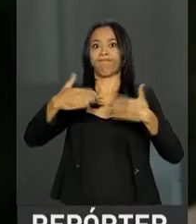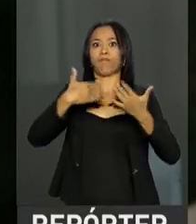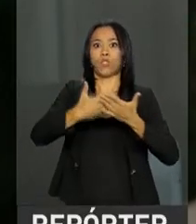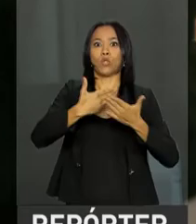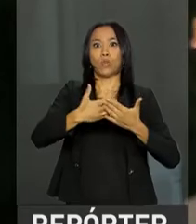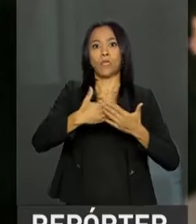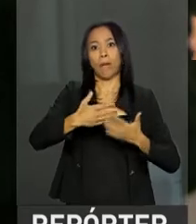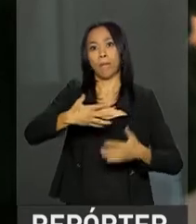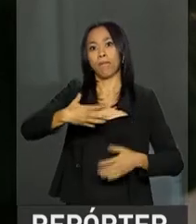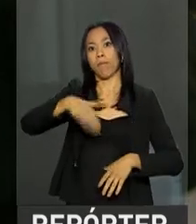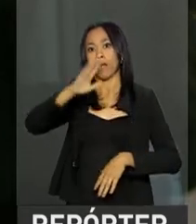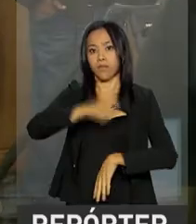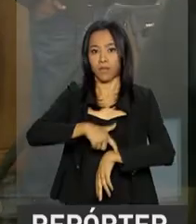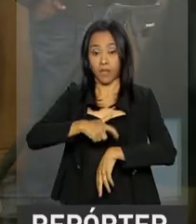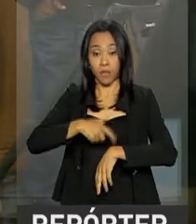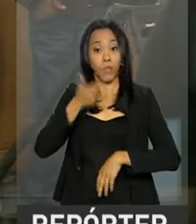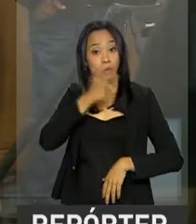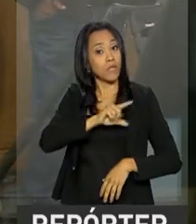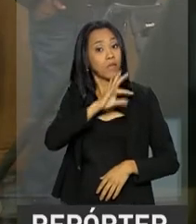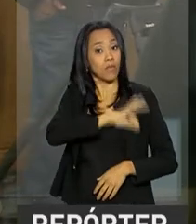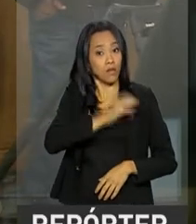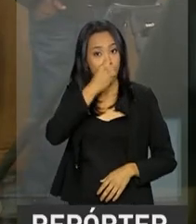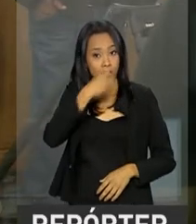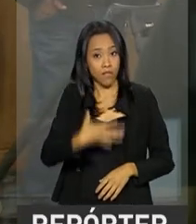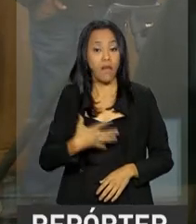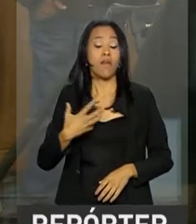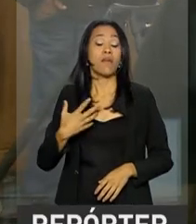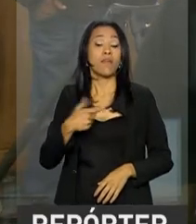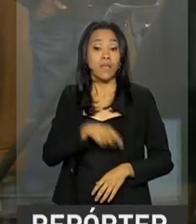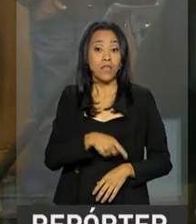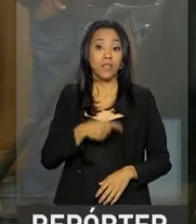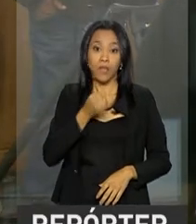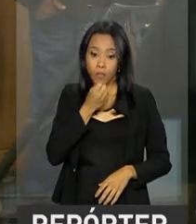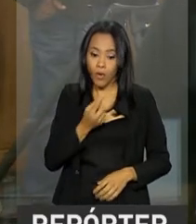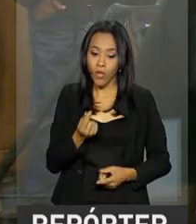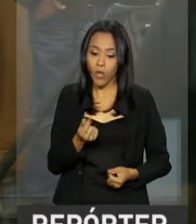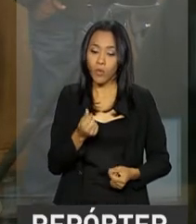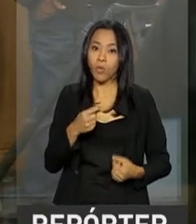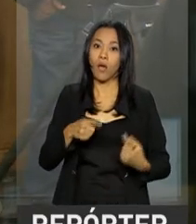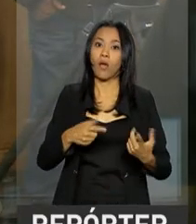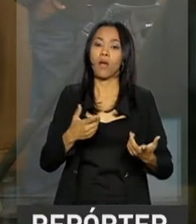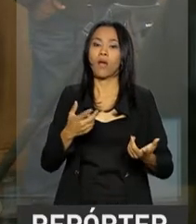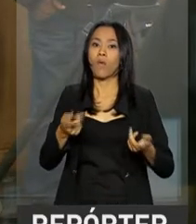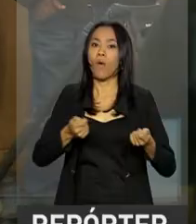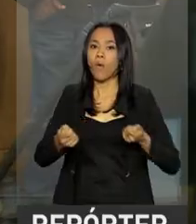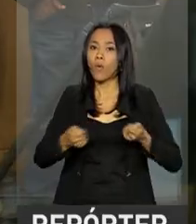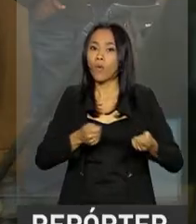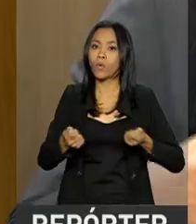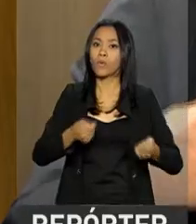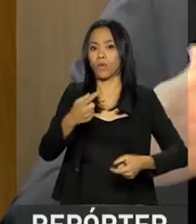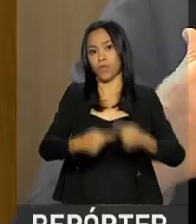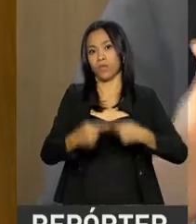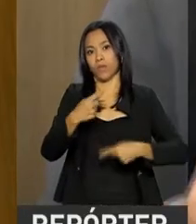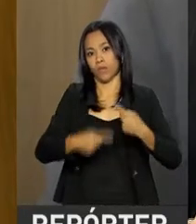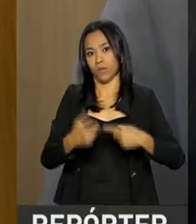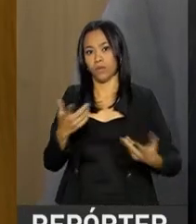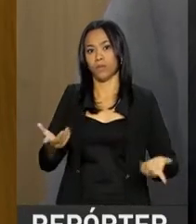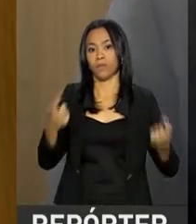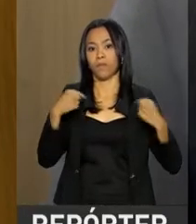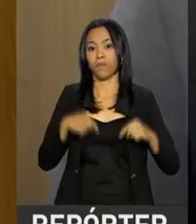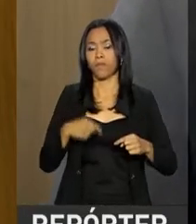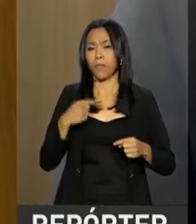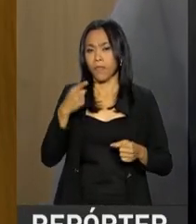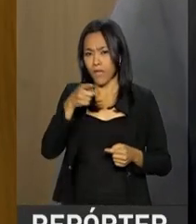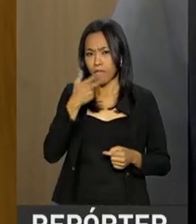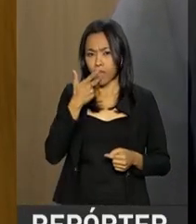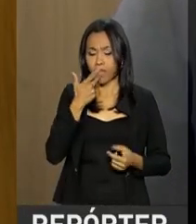mais tempo e conseguem uma renda maior além disso gera uma economia em políticas públicas ao longo dos anos quanto mais cedo se